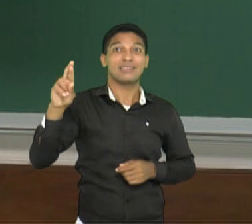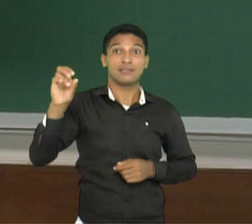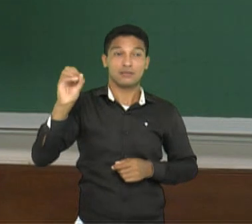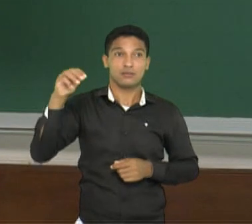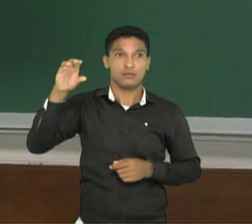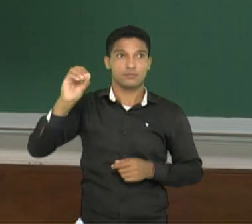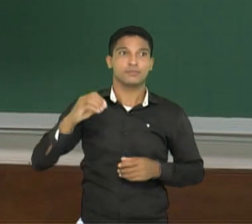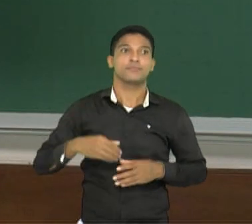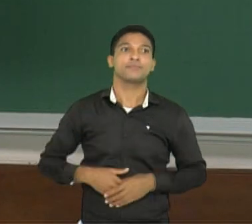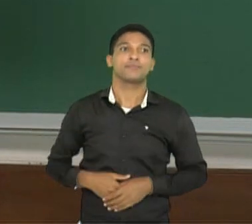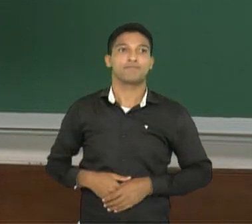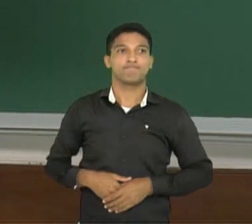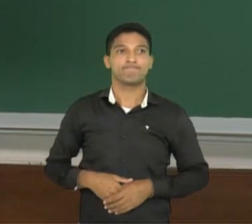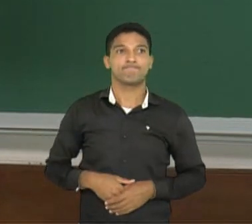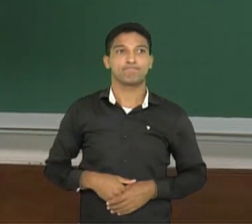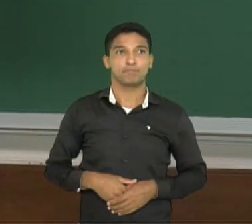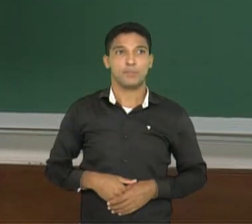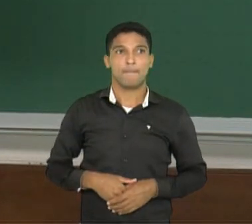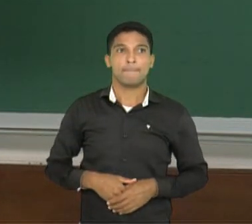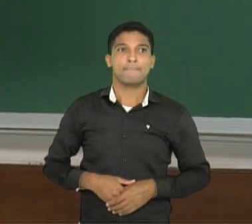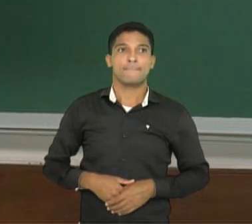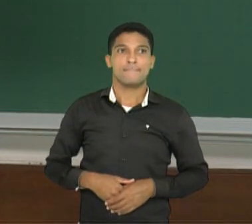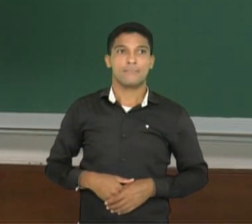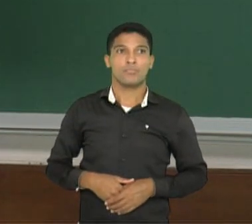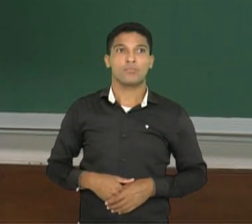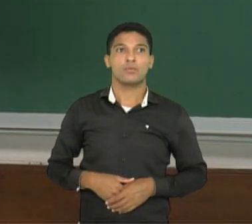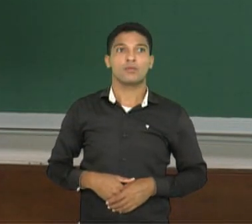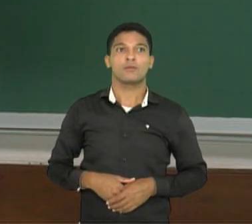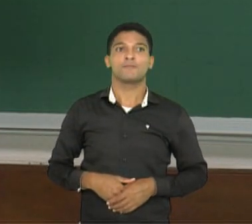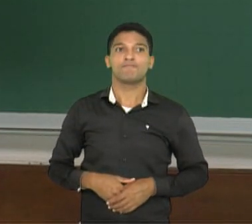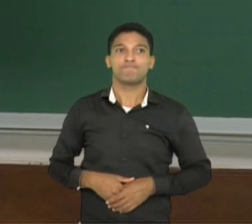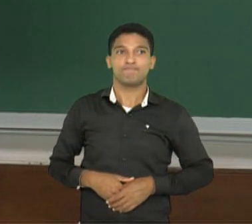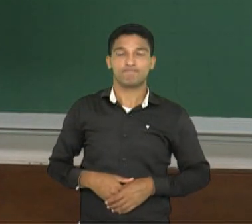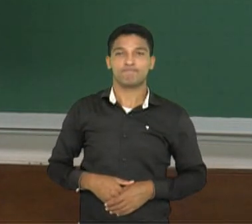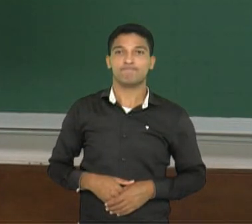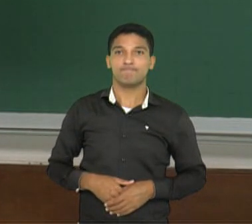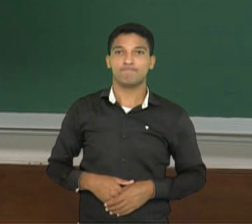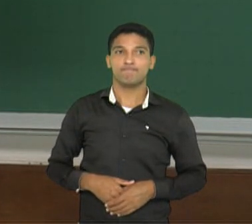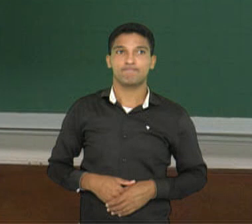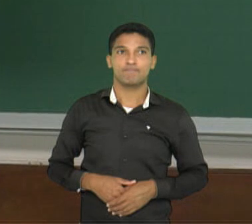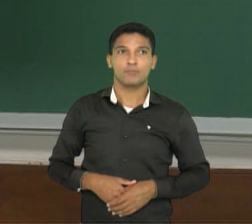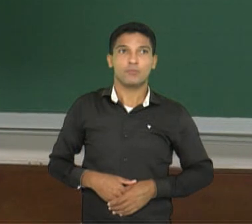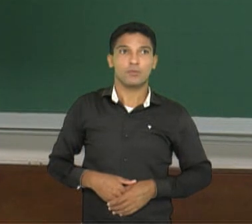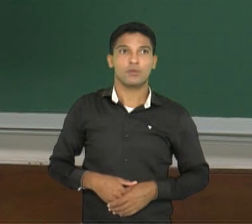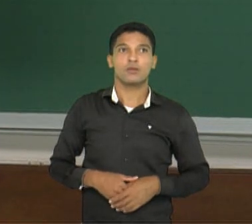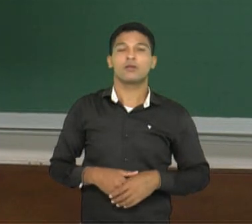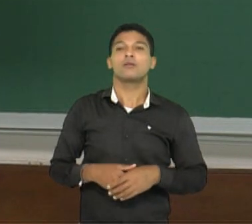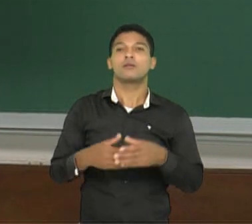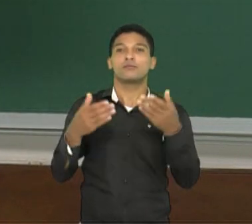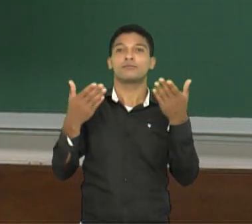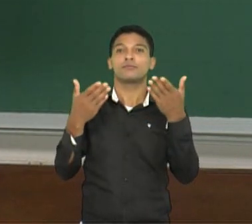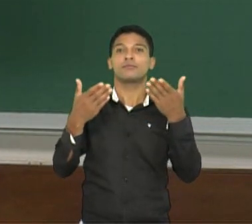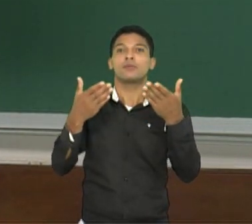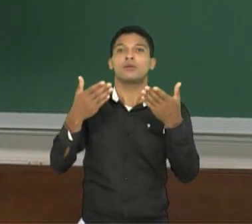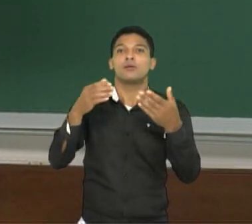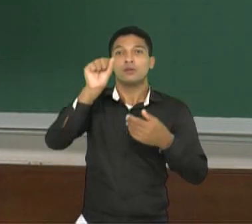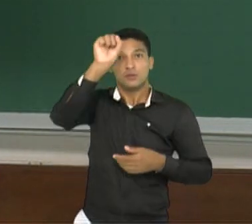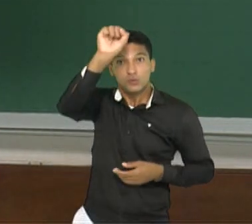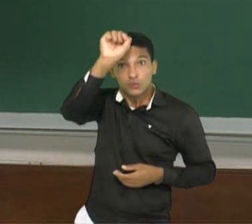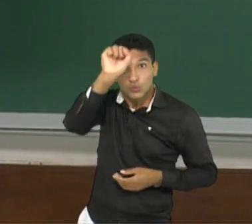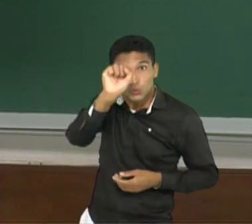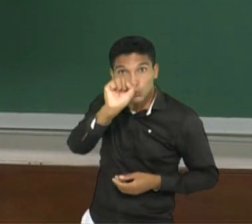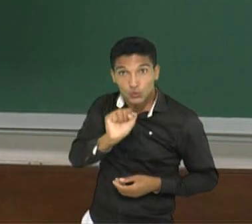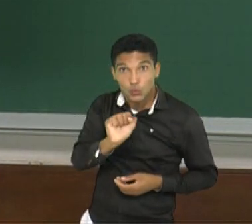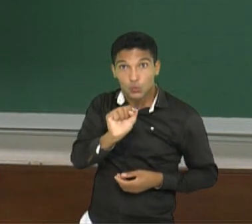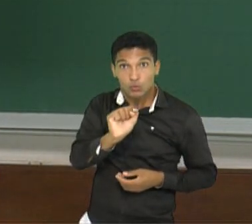de hábitos e costumes específicos da região Sudeste, certo? E aí, por fim, lá nós temos a região Sul. O